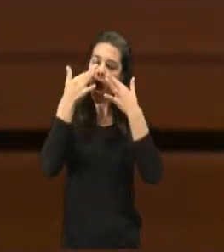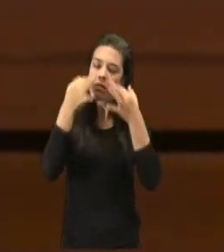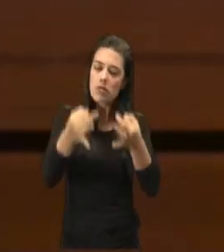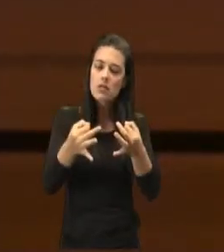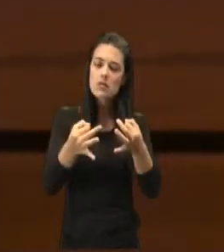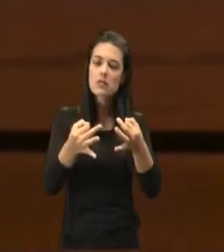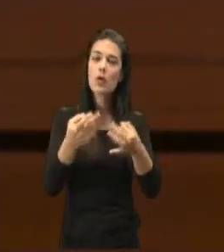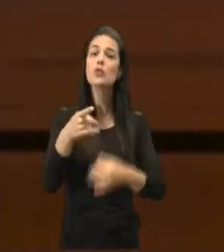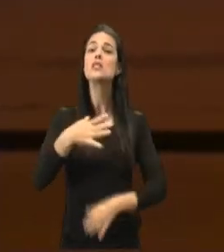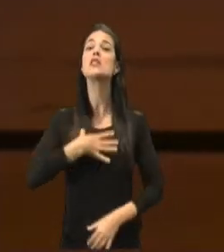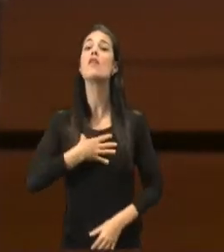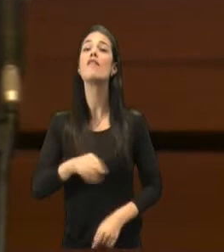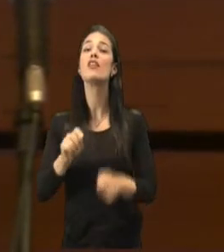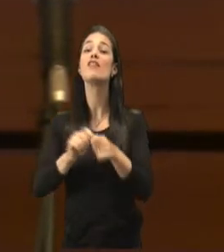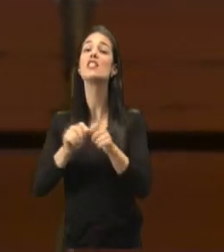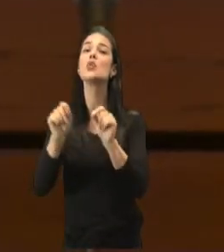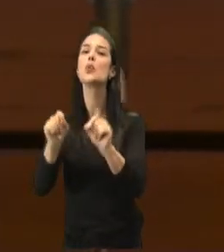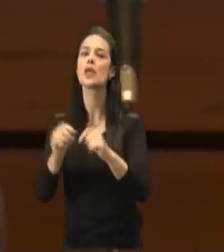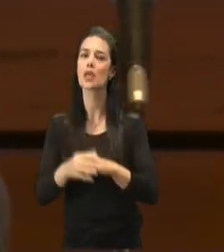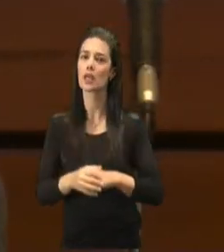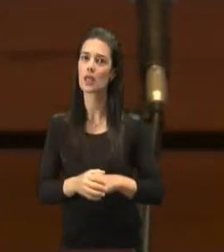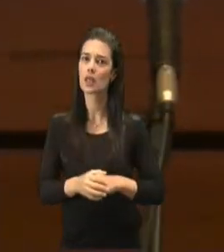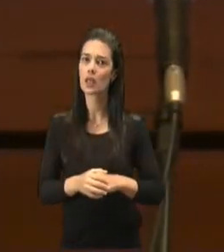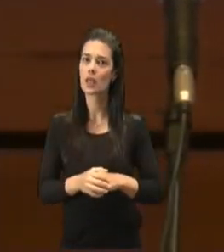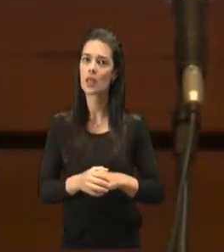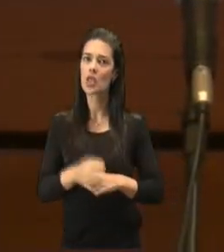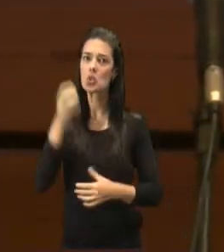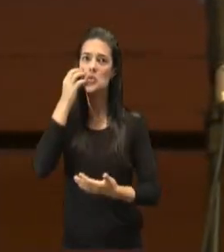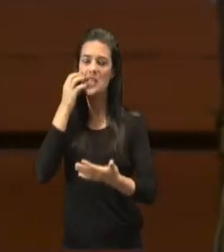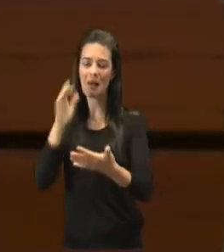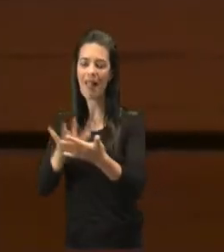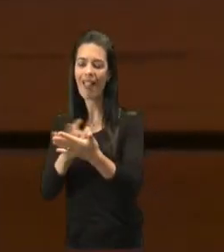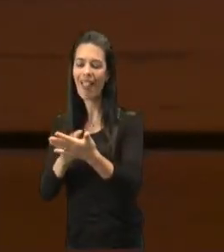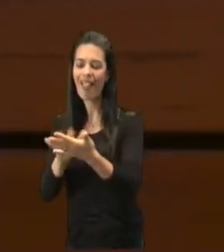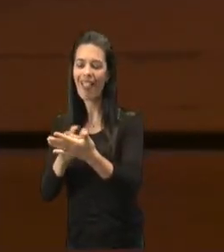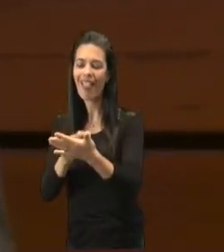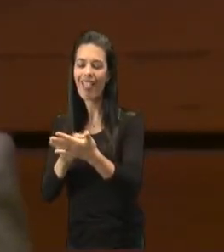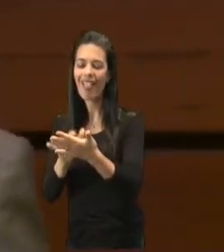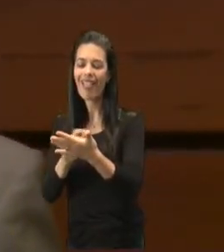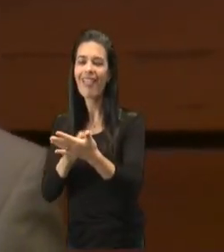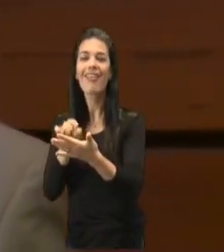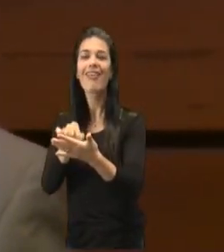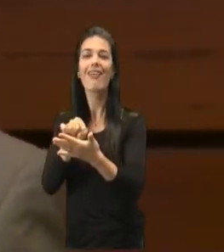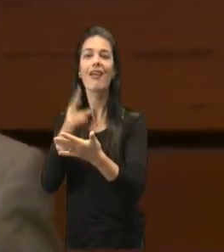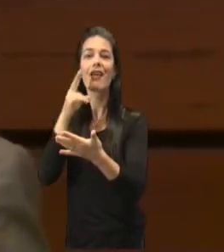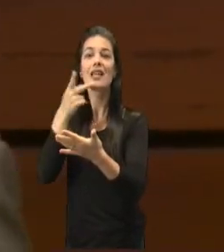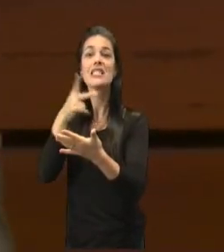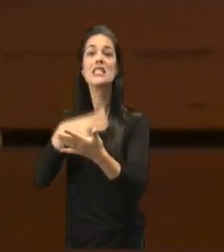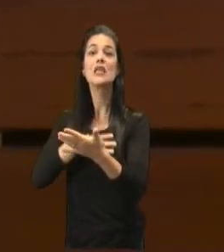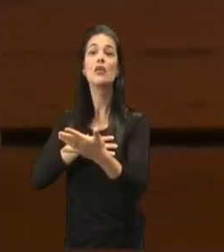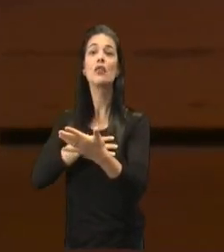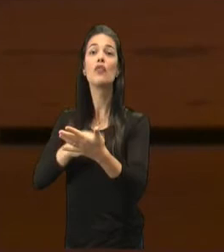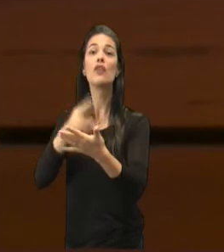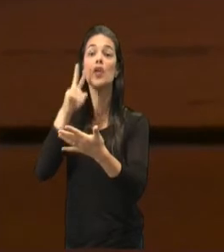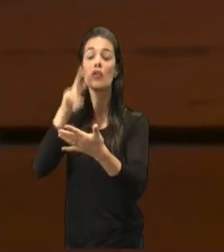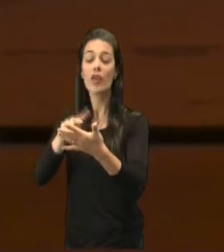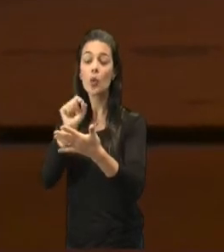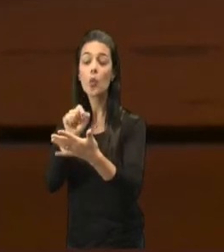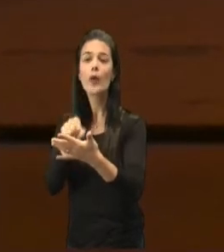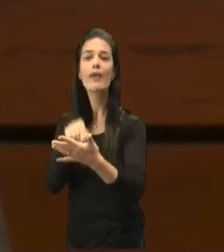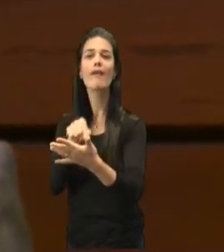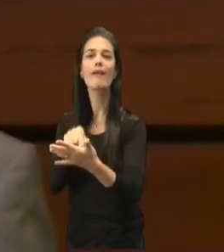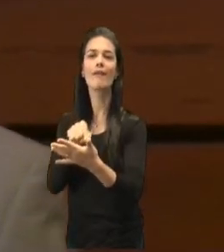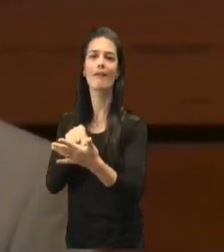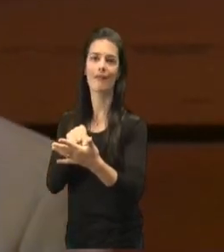Não creia tanto na bondade daquele que se considera inocente totalmente. Nós somos seres humanos e